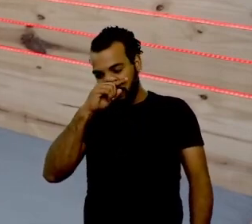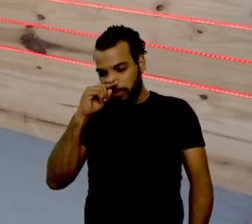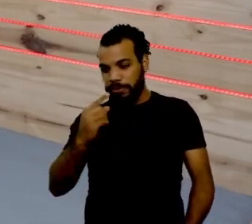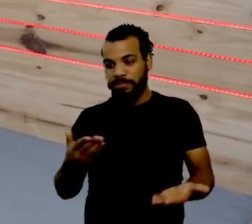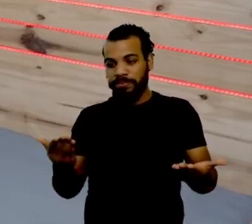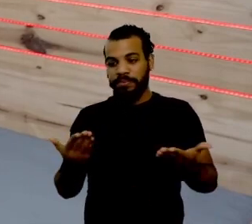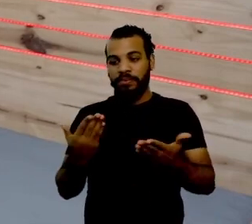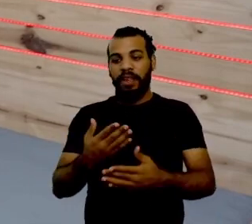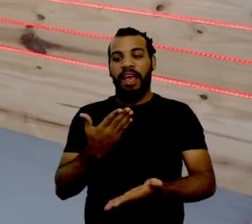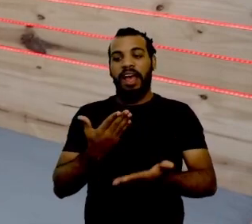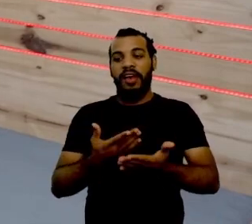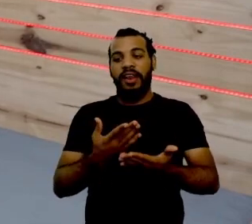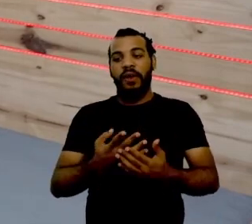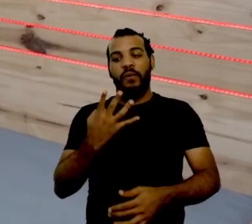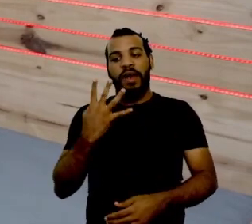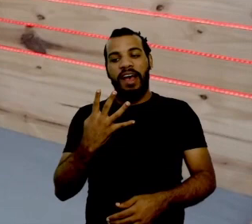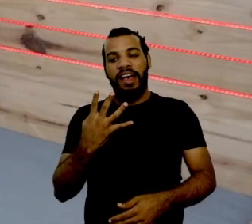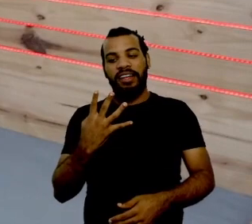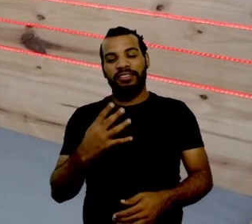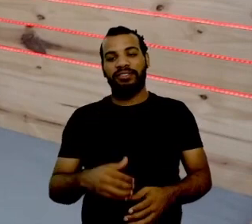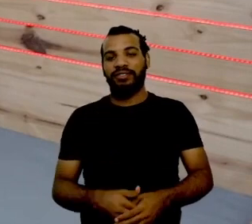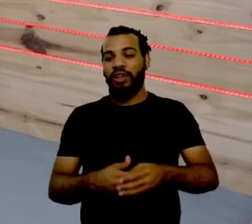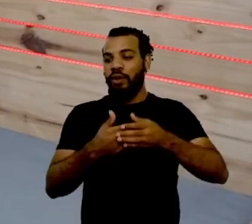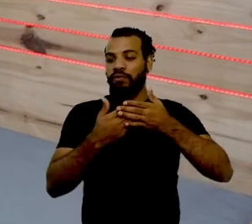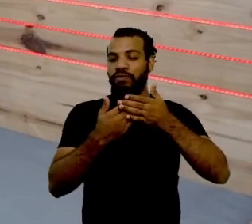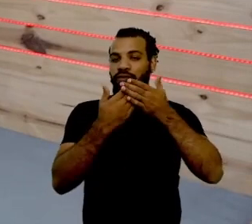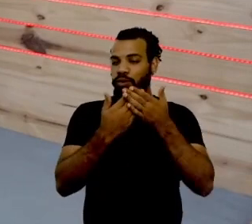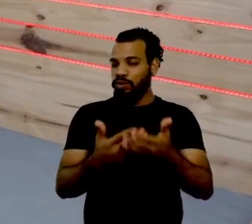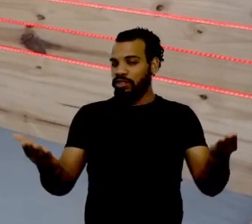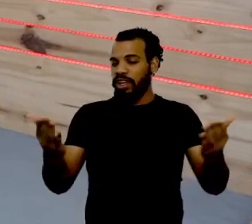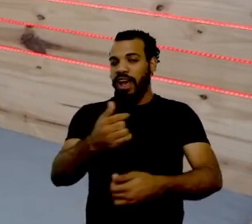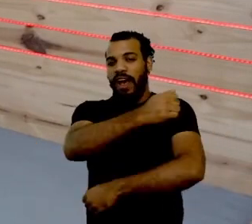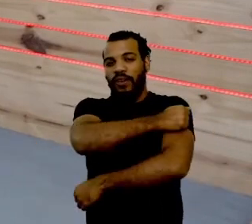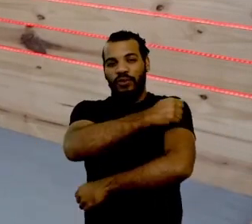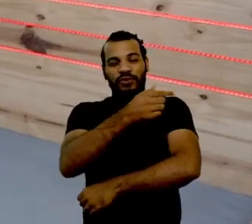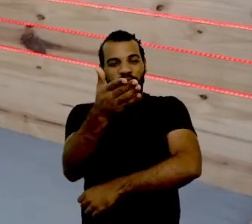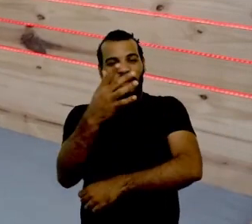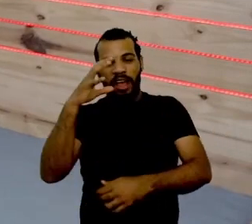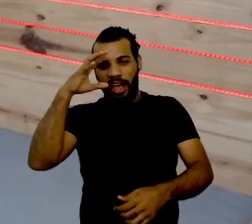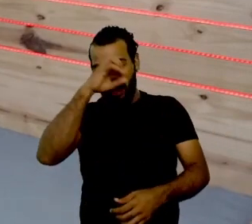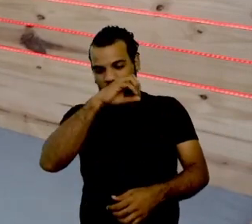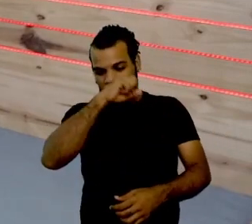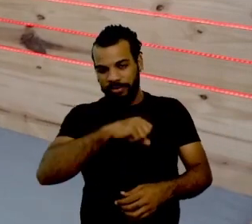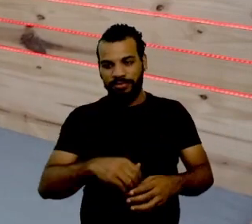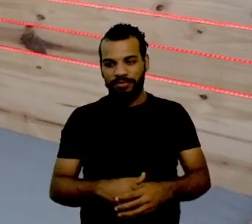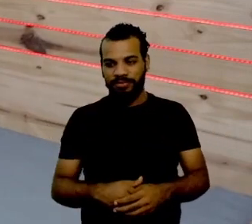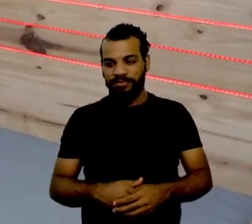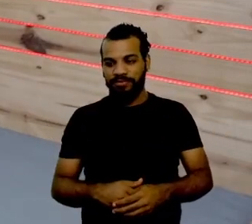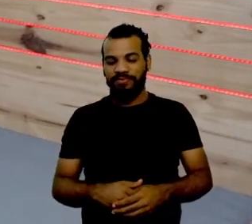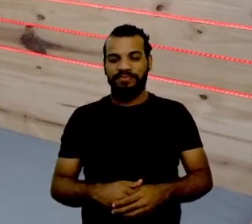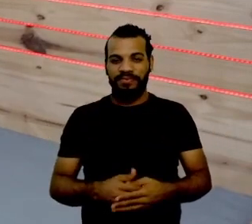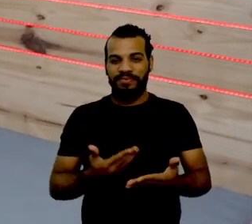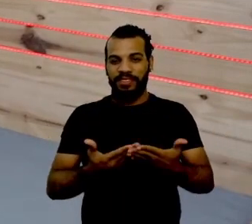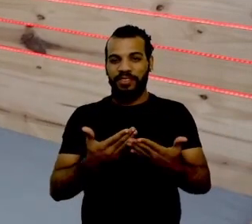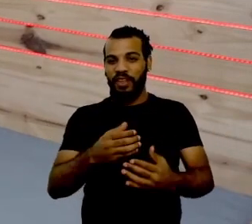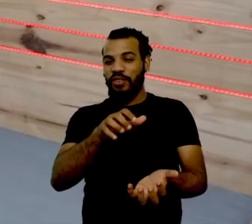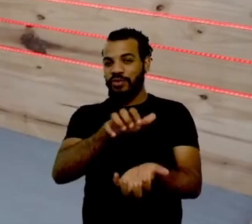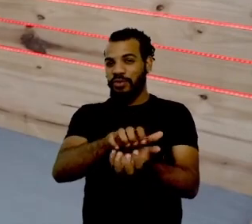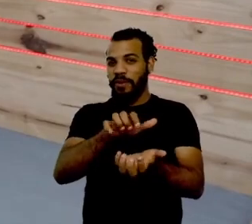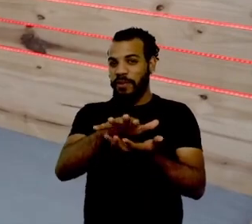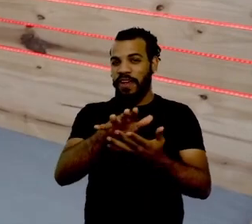povo. Firme e forte, tudo para você, aluno, no teu aprendizado. É aula do EducaPE,